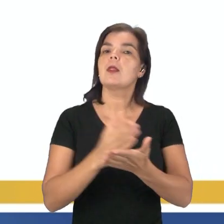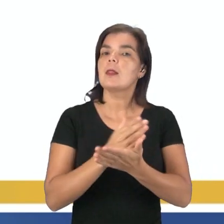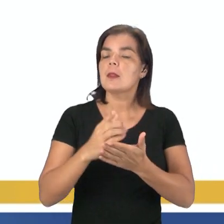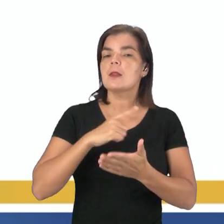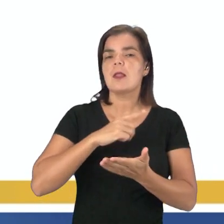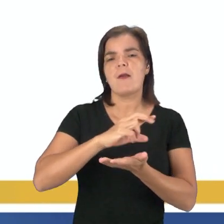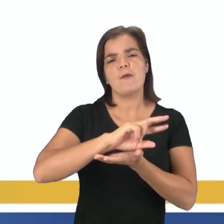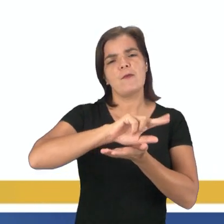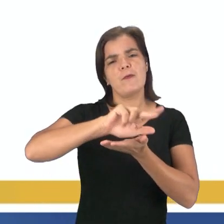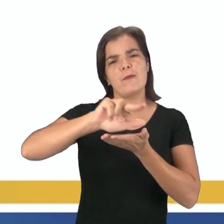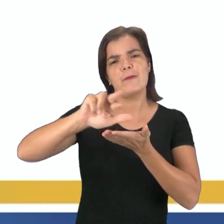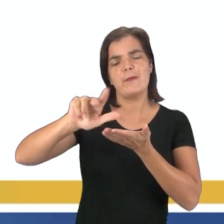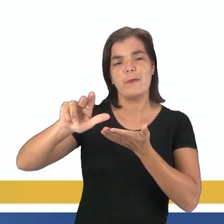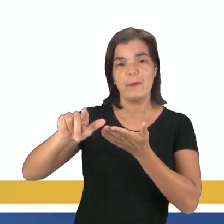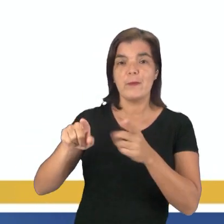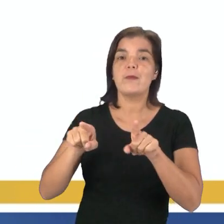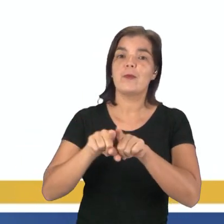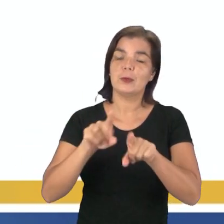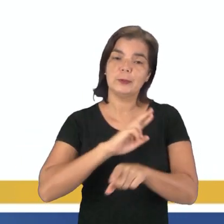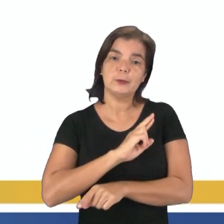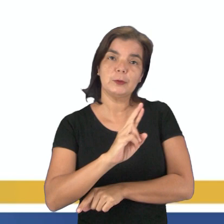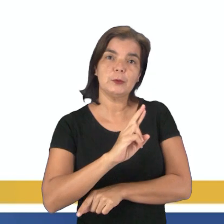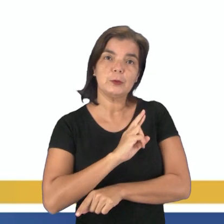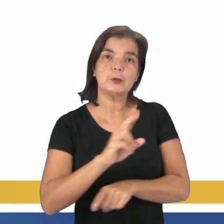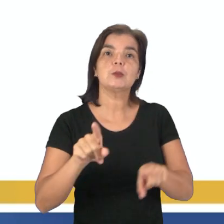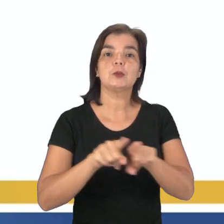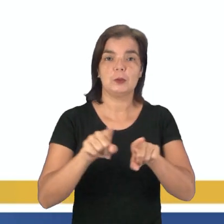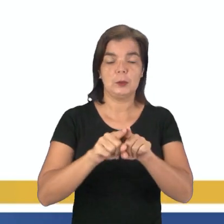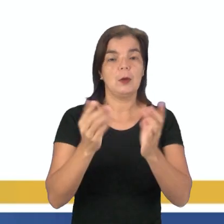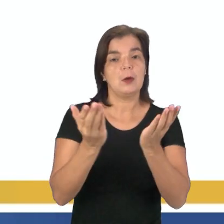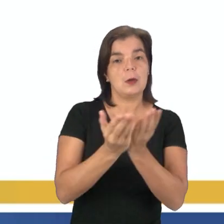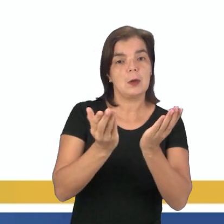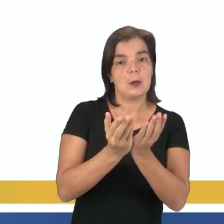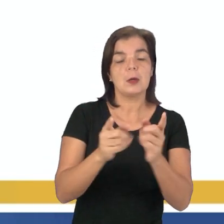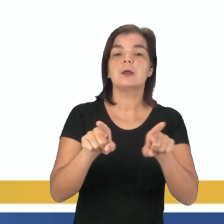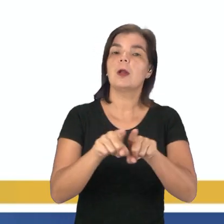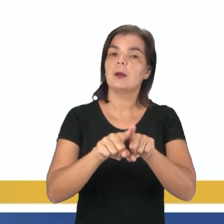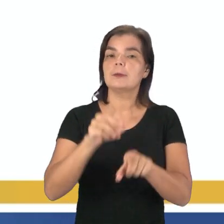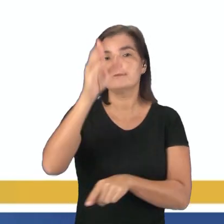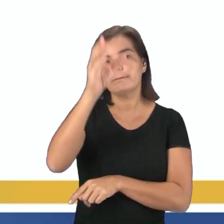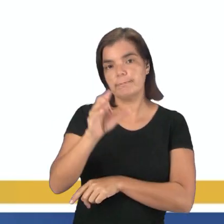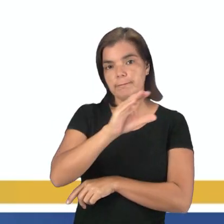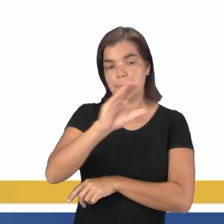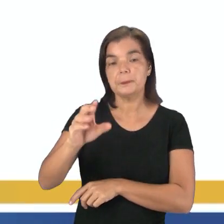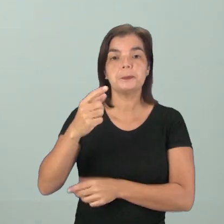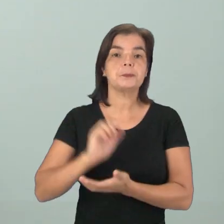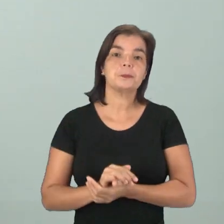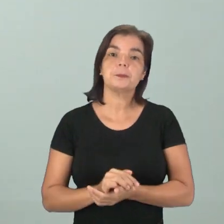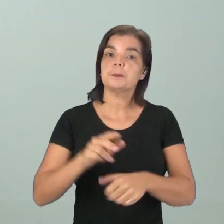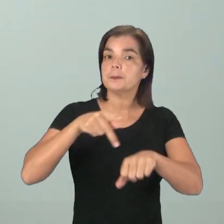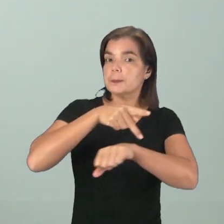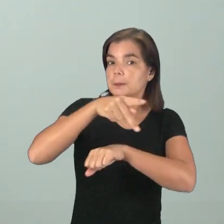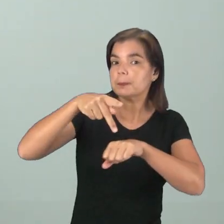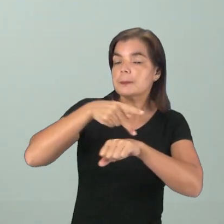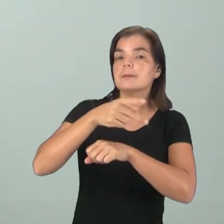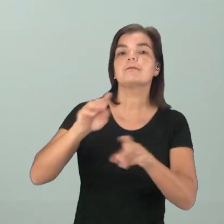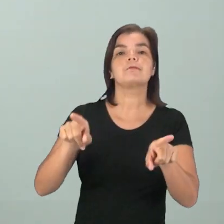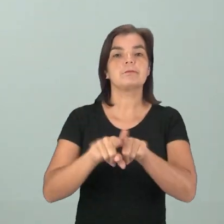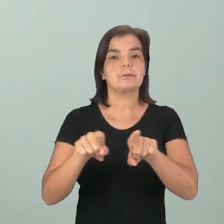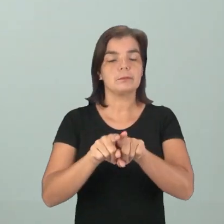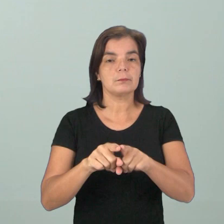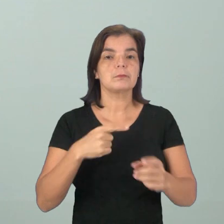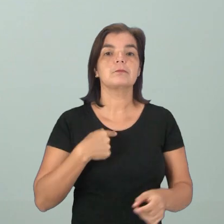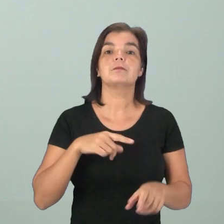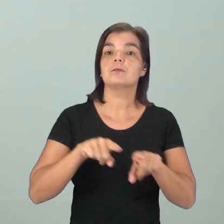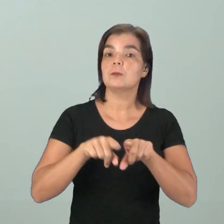uma infinidade de denominações religiosas cristãs além da católica. Então, apesar do Brasil, ao